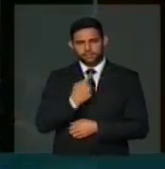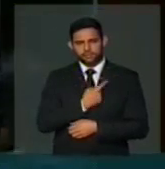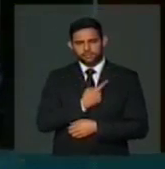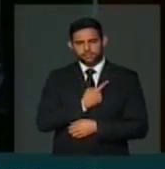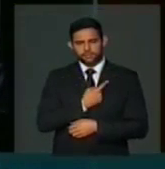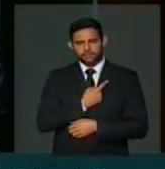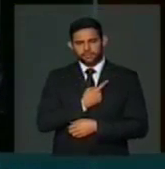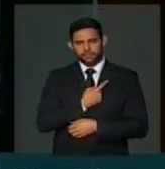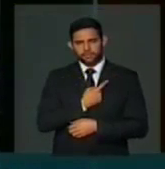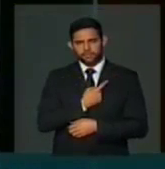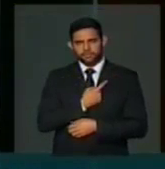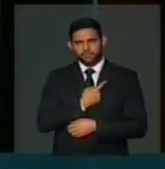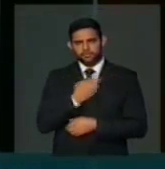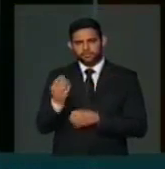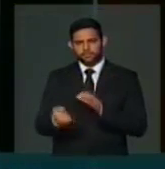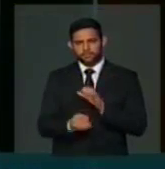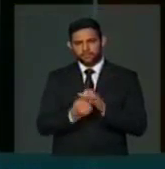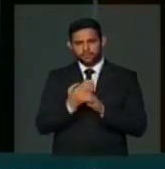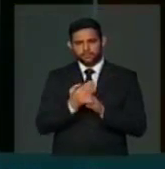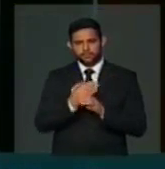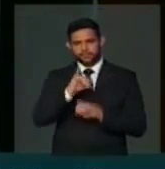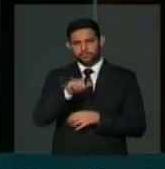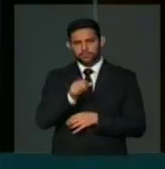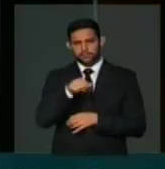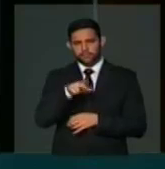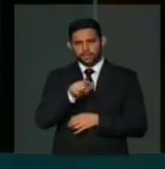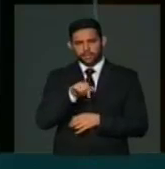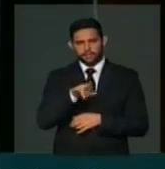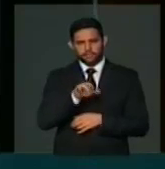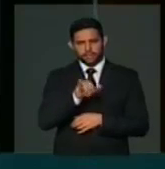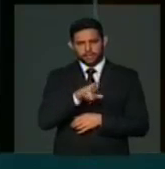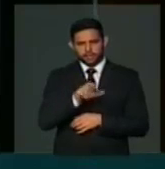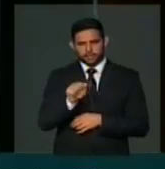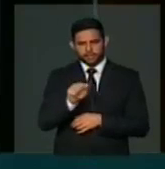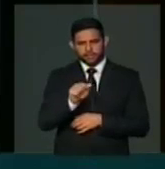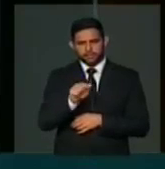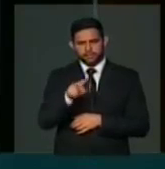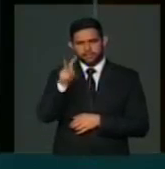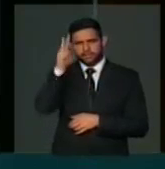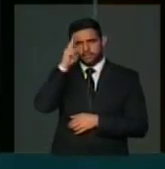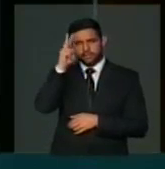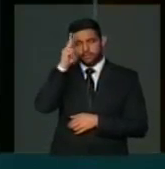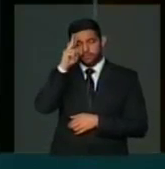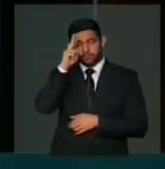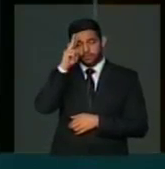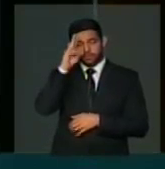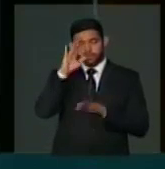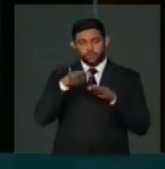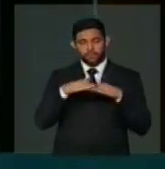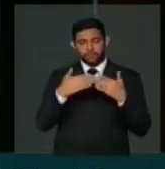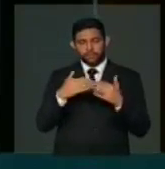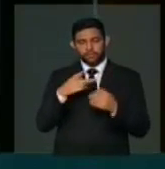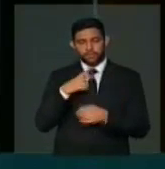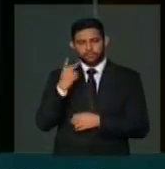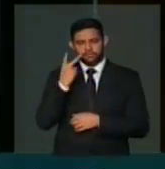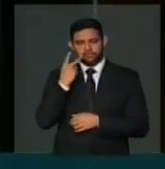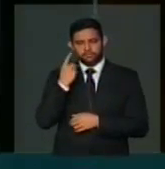fundação, da Fundação João Mangabeira. Desde segunda-feira, quando em